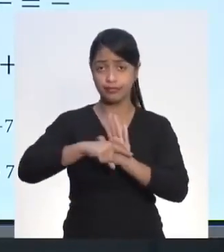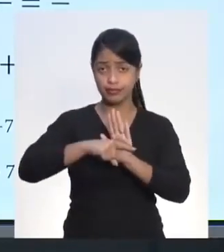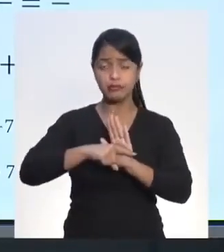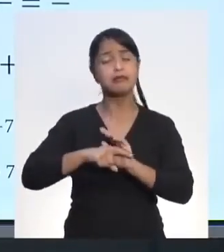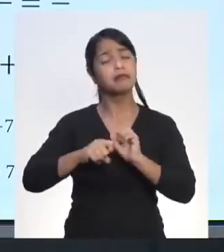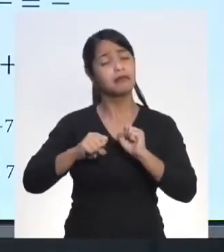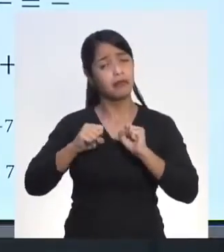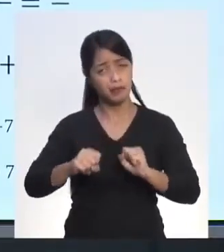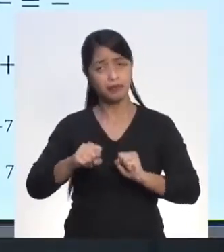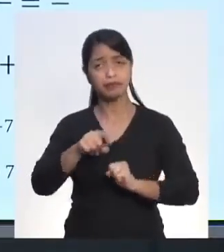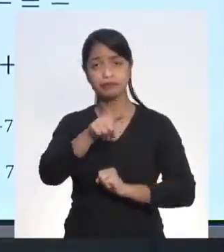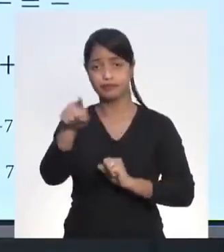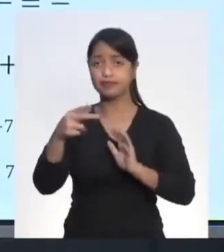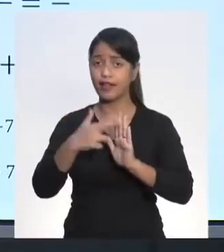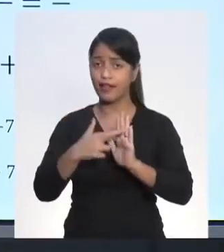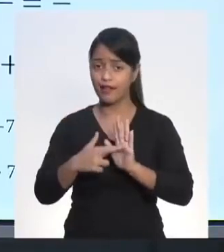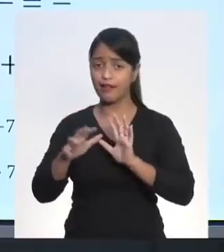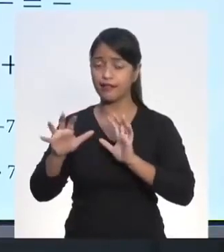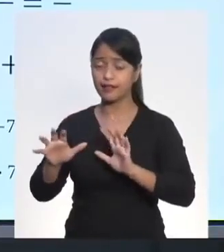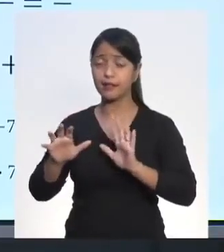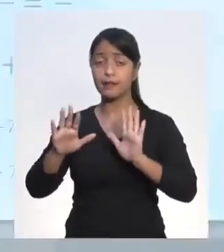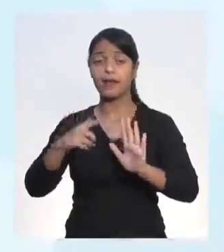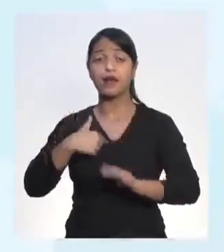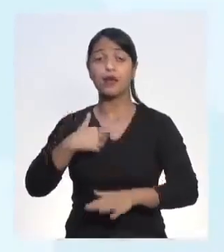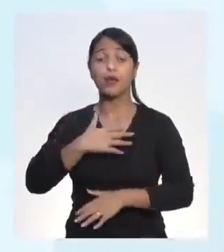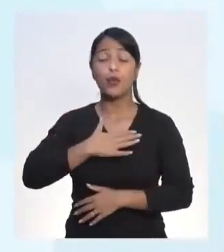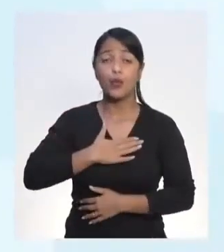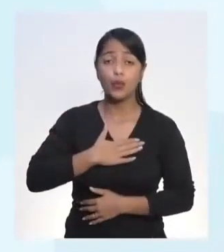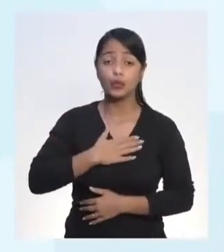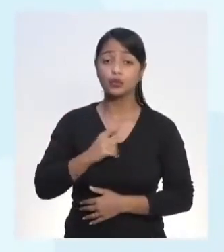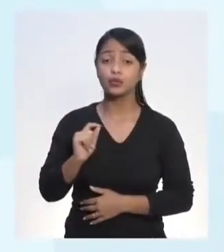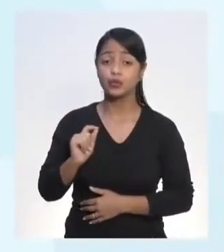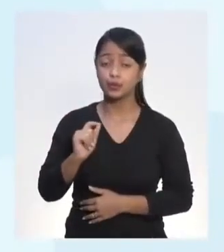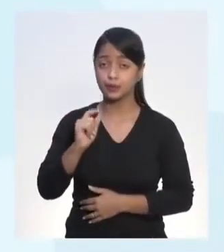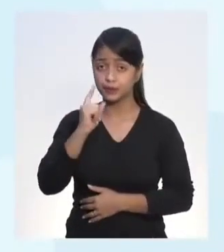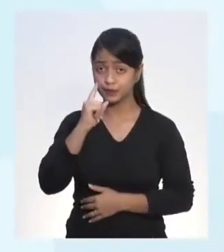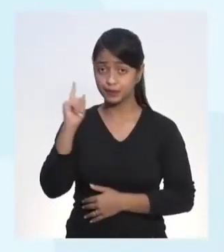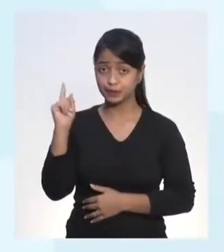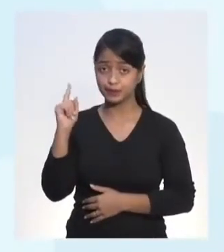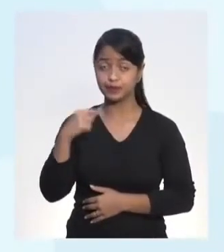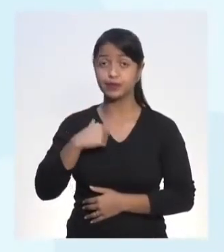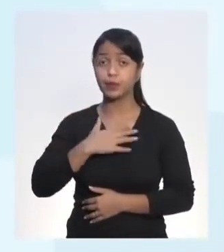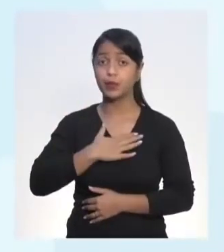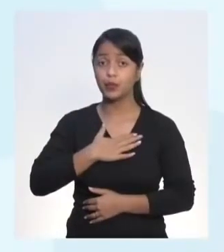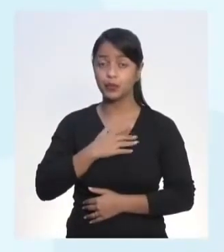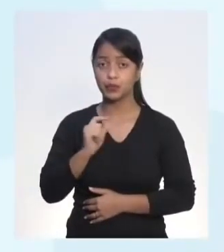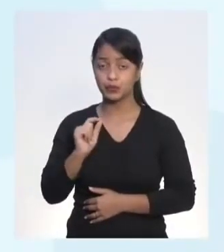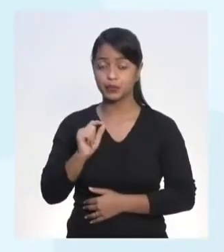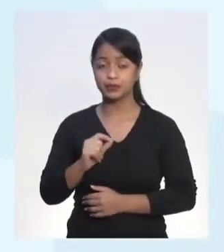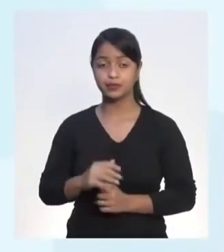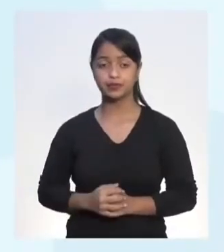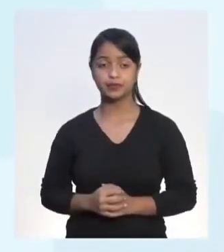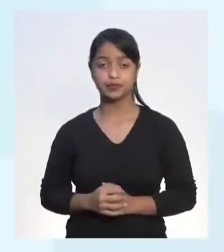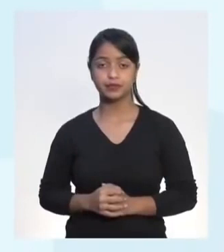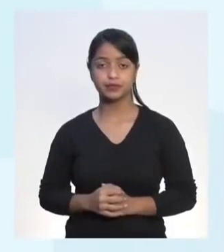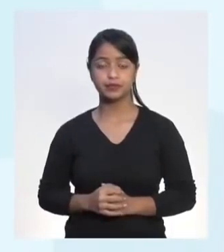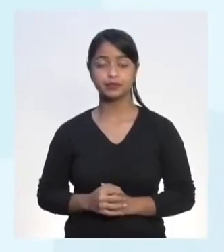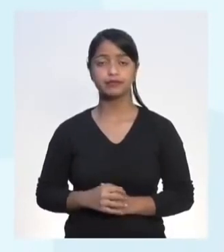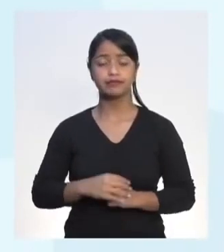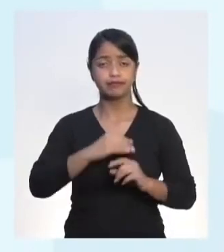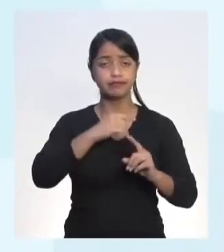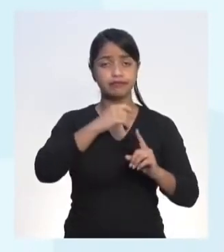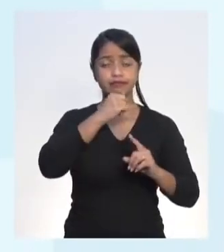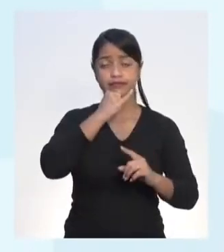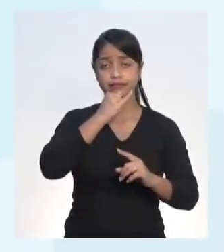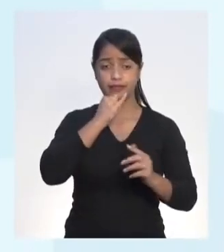eu gosto aí, pode pôr na tela para eles, diretor, que é o seguinte, eu gosto da ideia de sinais